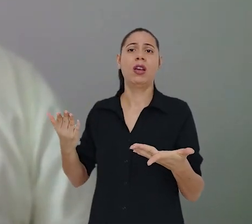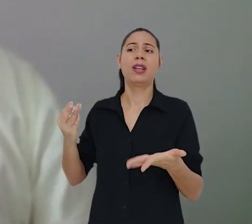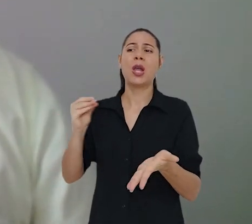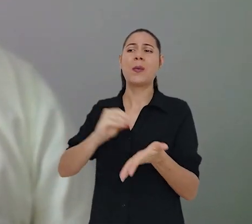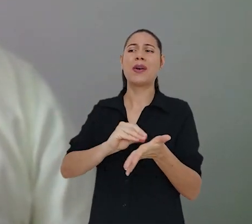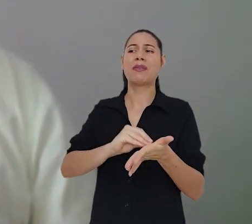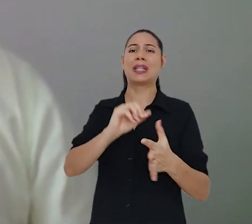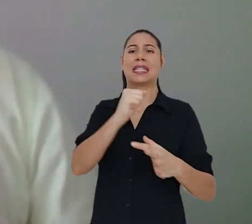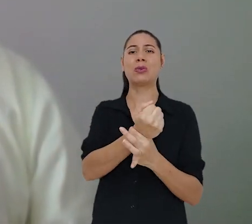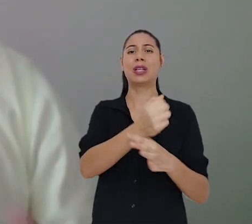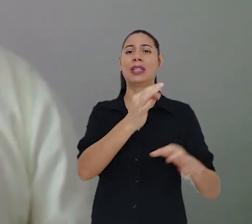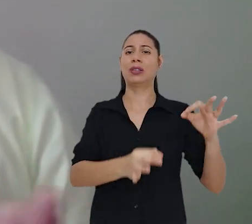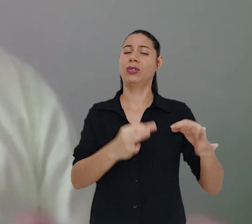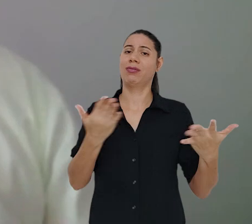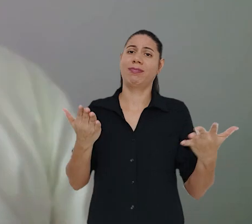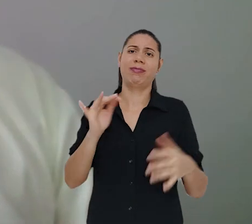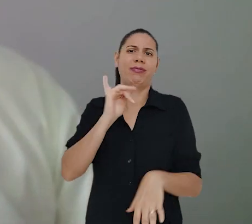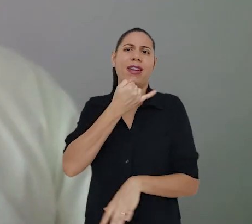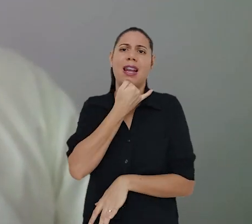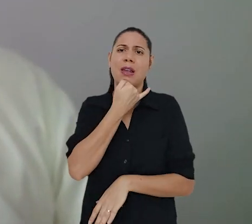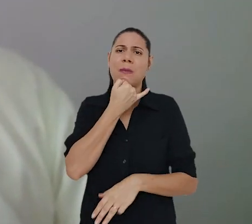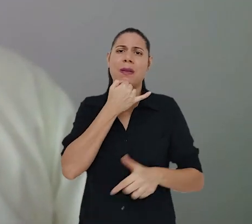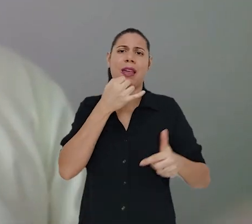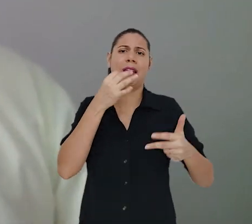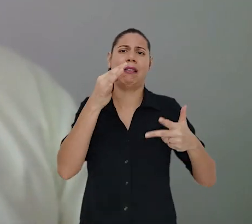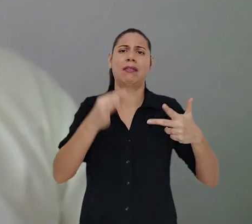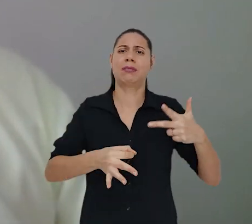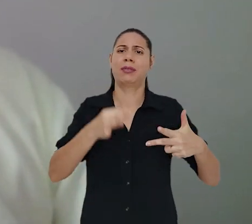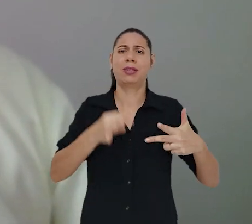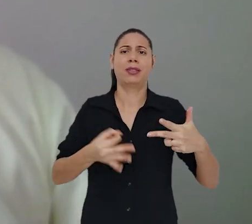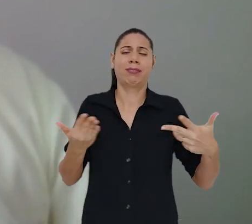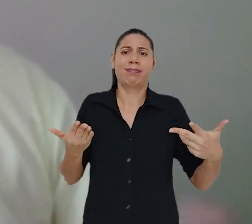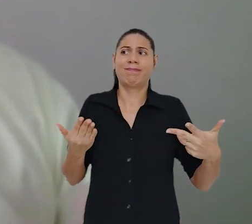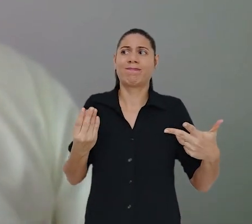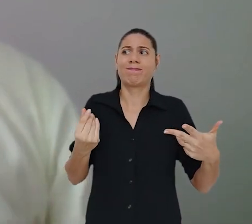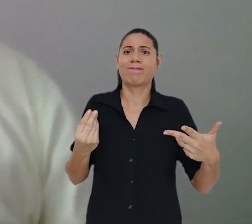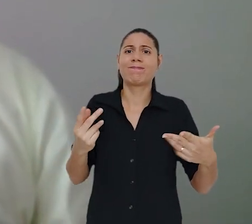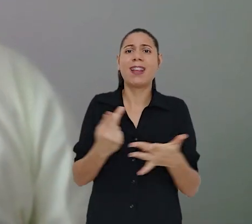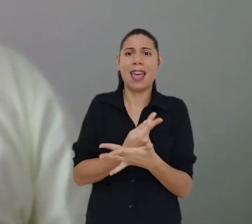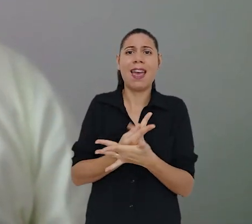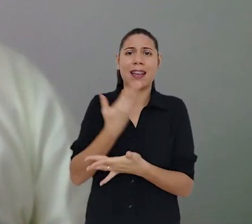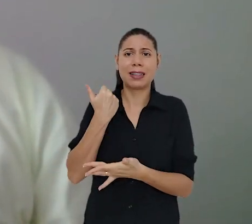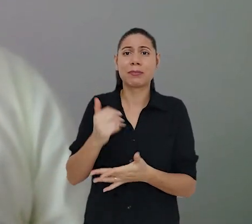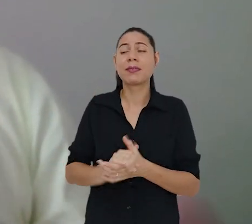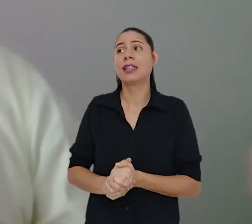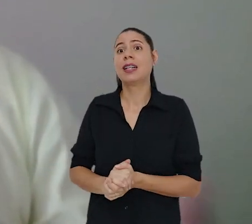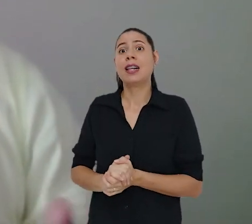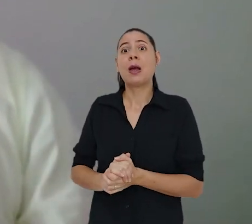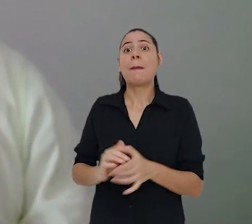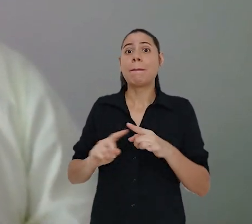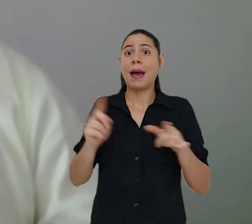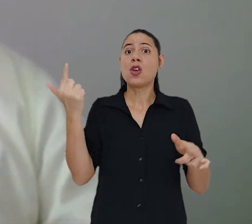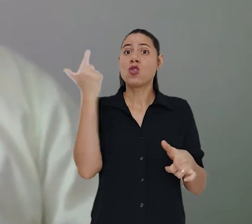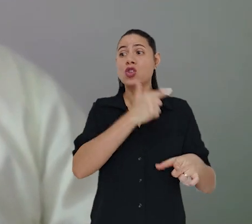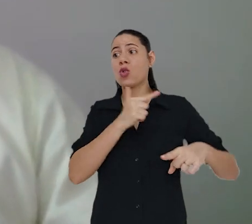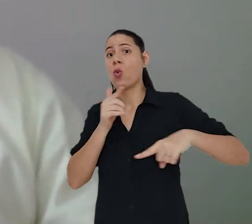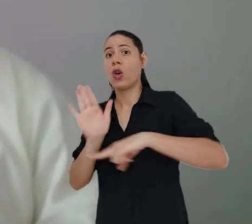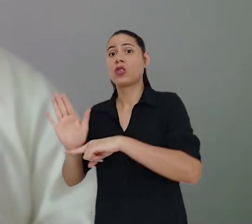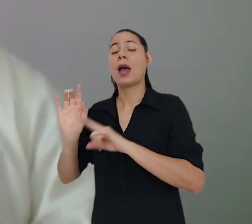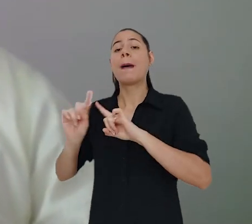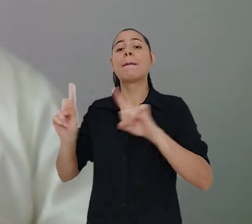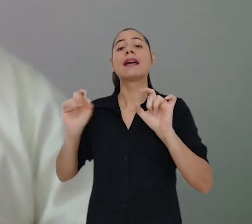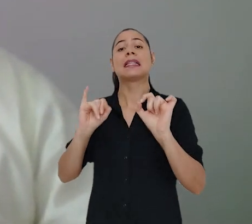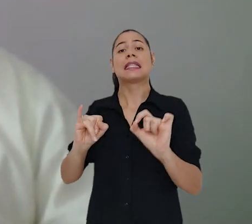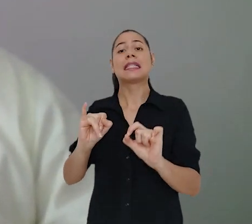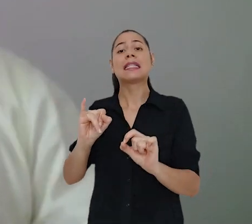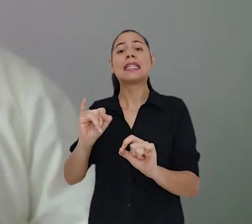insegurança jurídica na pessoa. Felizmente, o Poder Judiciário a socorreu, né? Mas e se o próprio perito não tivesse o